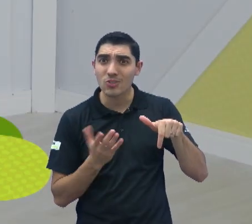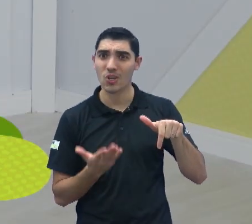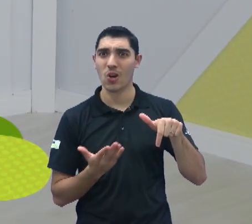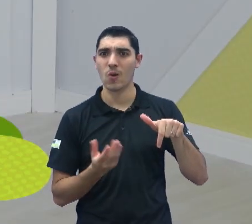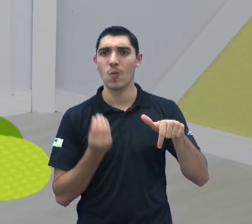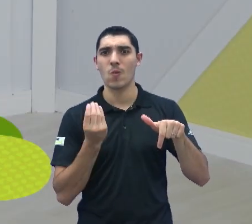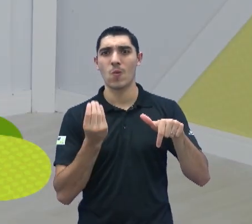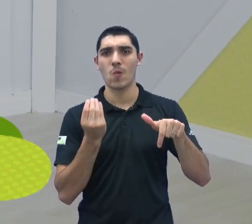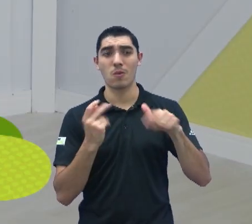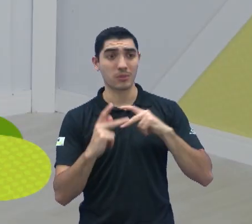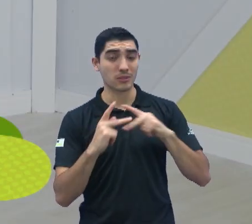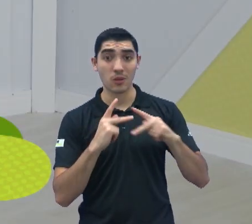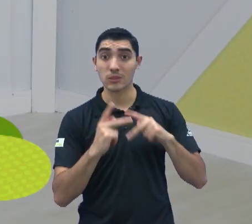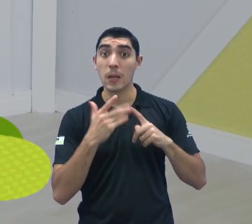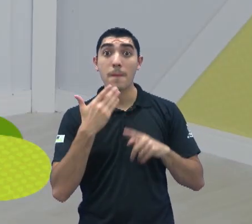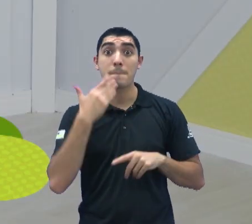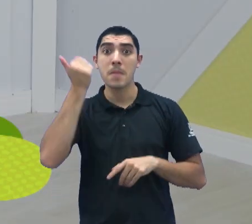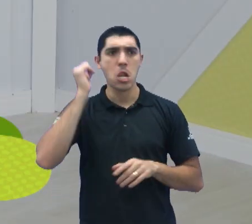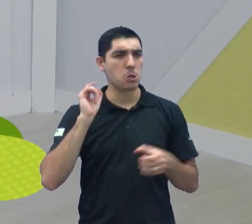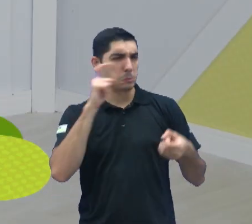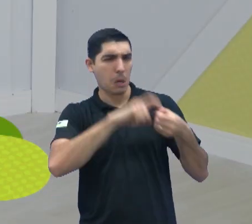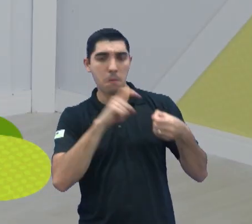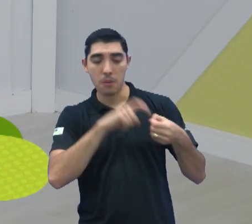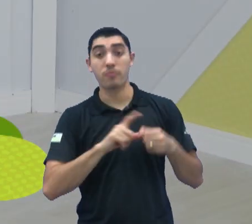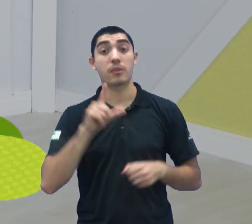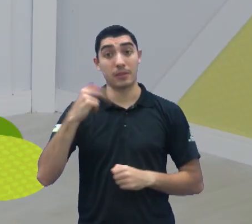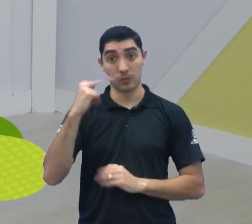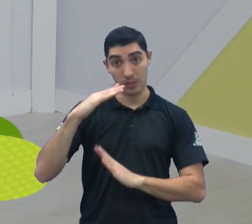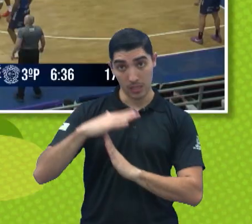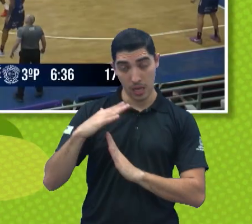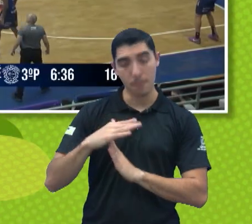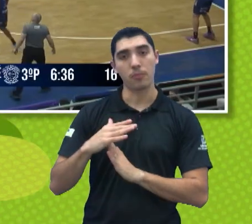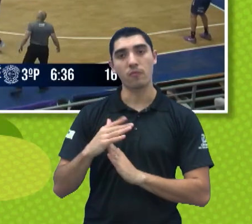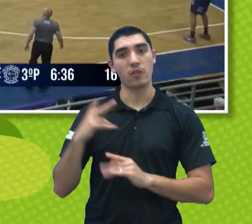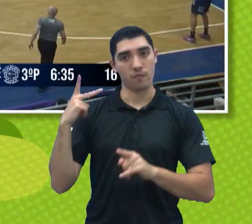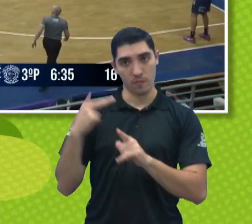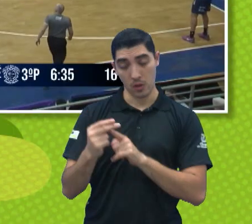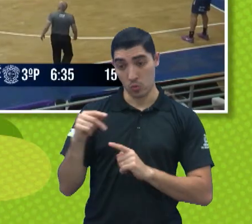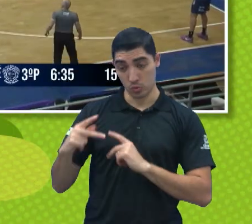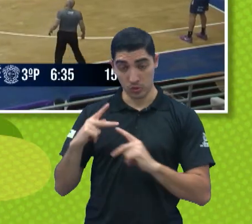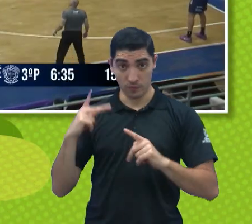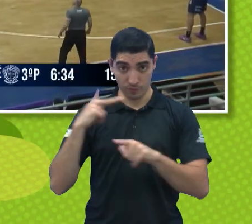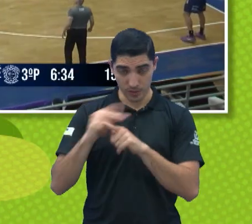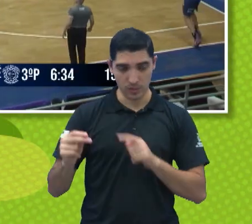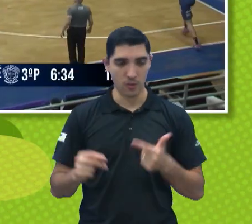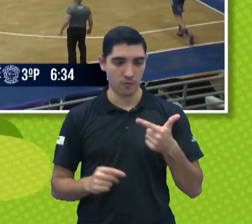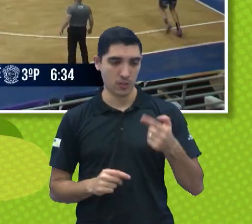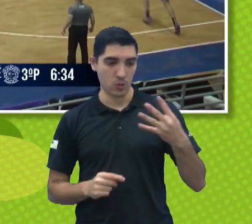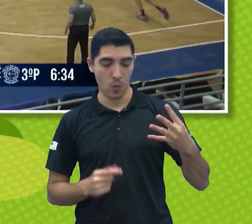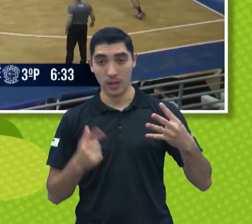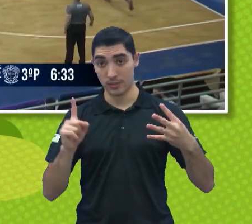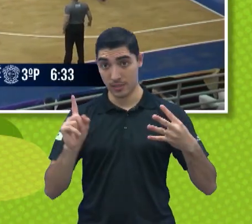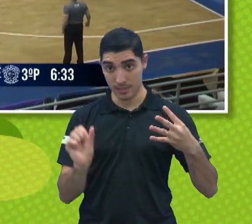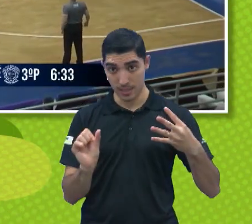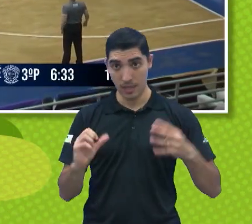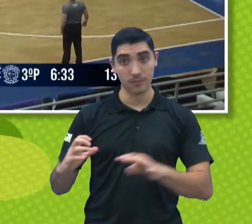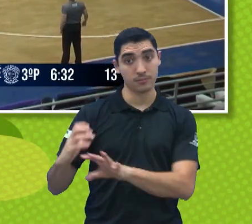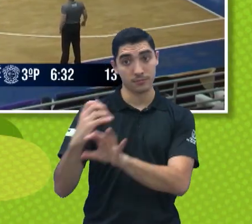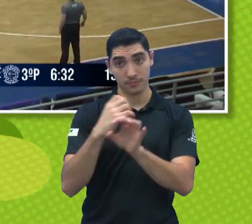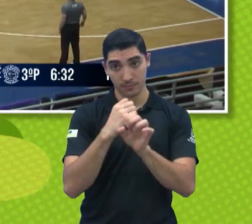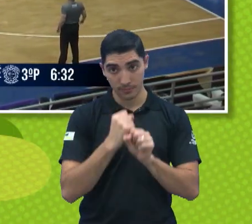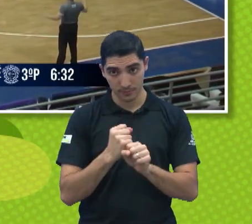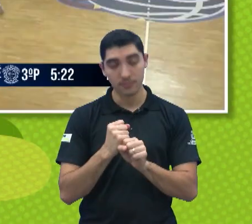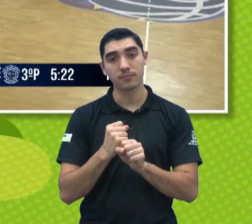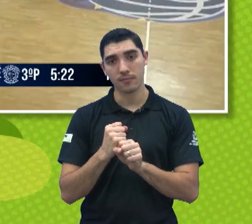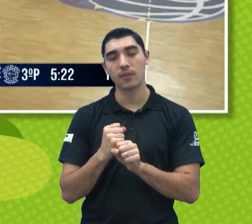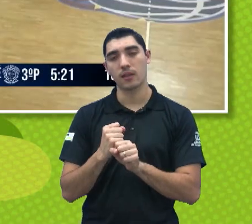tem o melhor ataque da competição, hein? Segundo quarto deu uma recuperada, o São José venceu por 24-16, levou o jogo para o intervalo ainda perdendo por 10